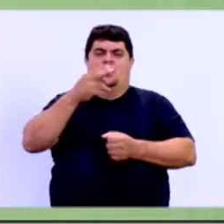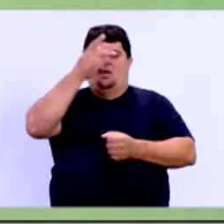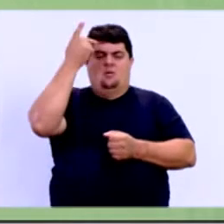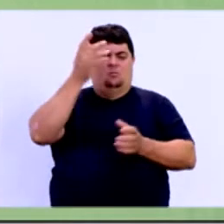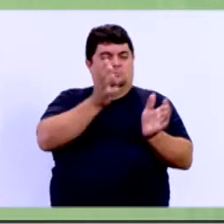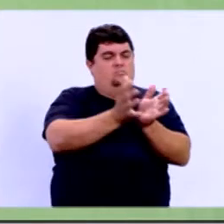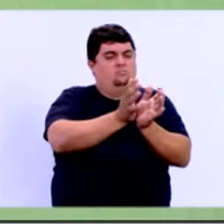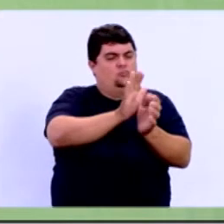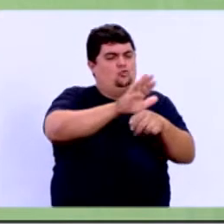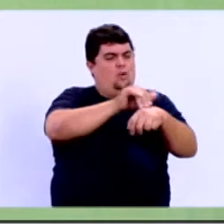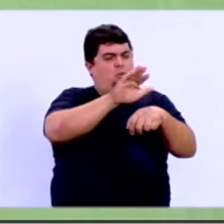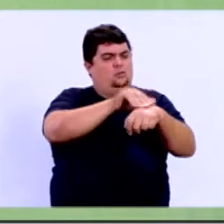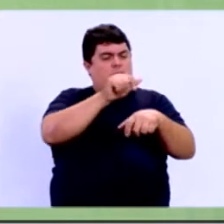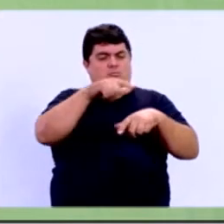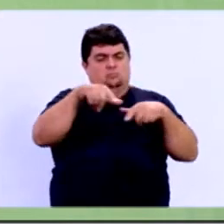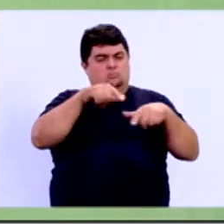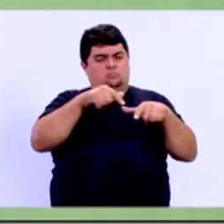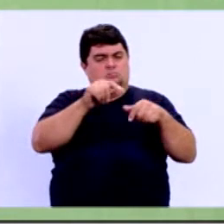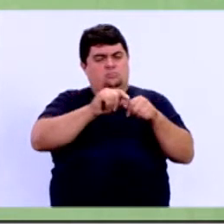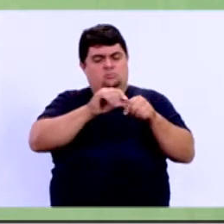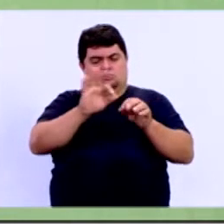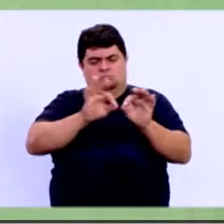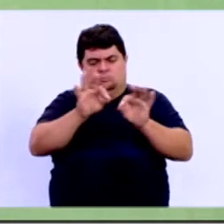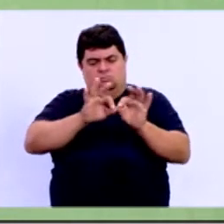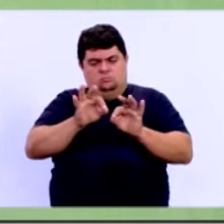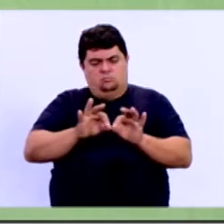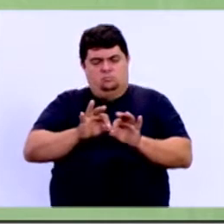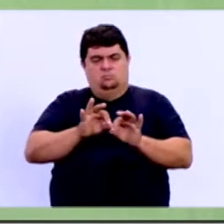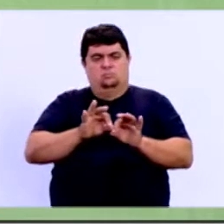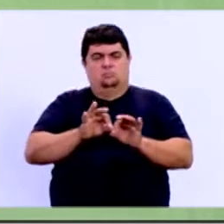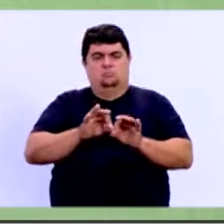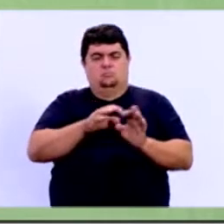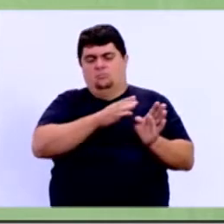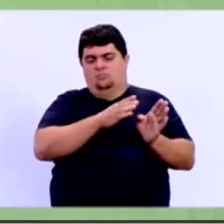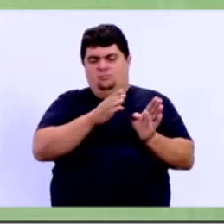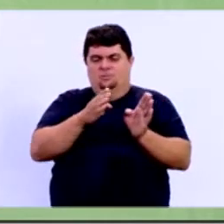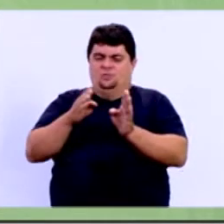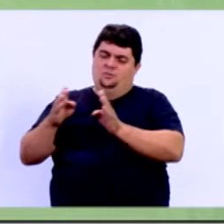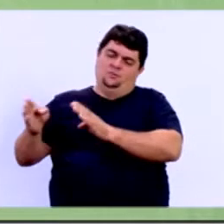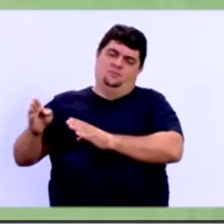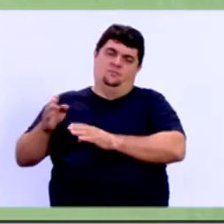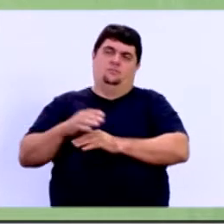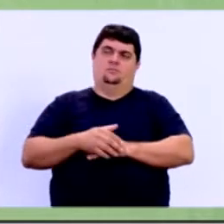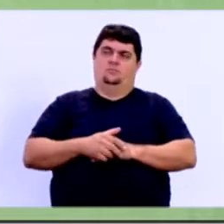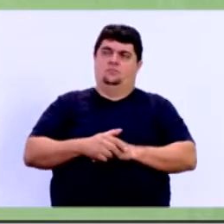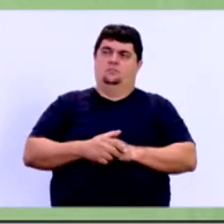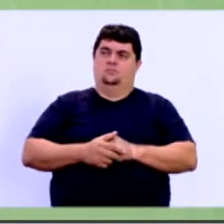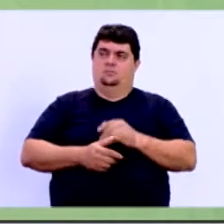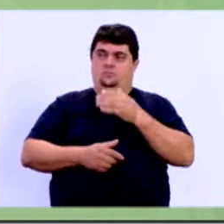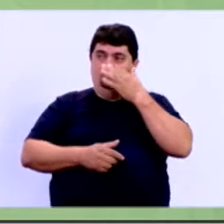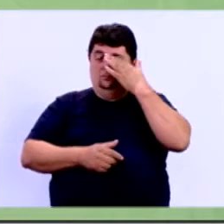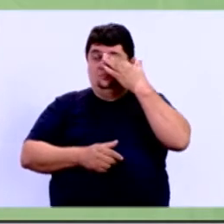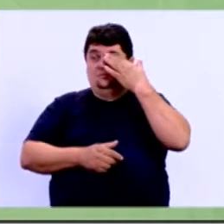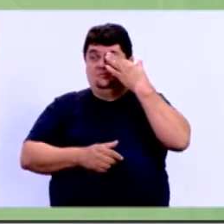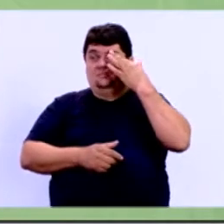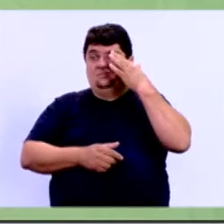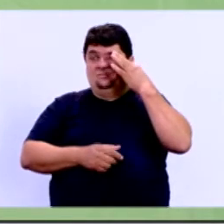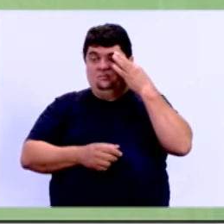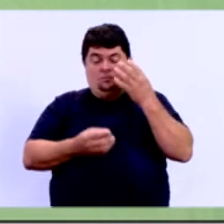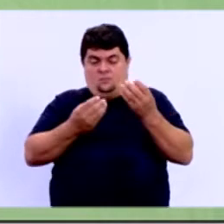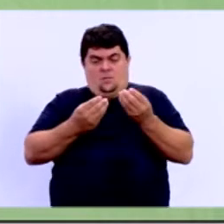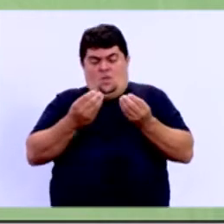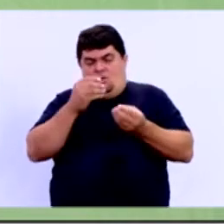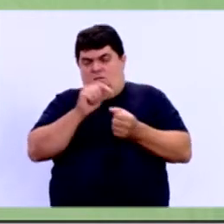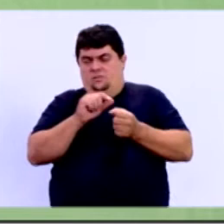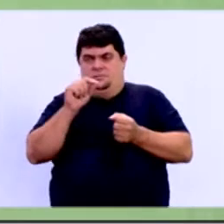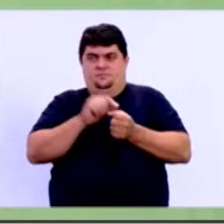membros escalados para determinadas etapas do empreendimento. Como se deve ser feito,